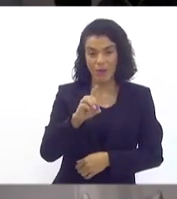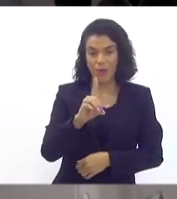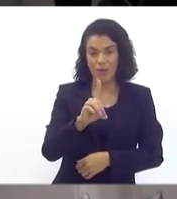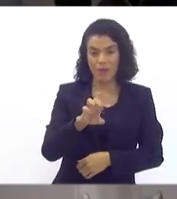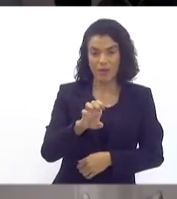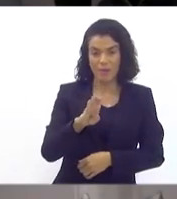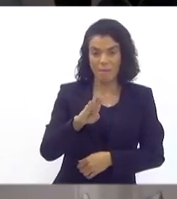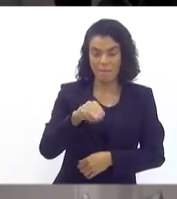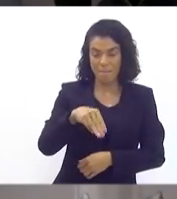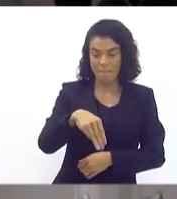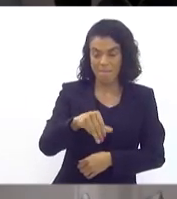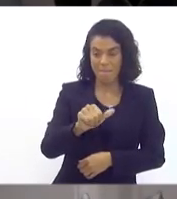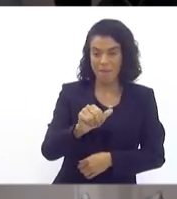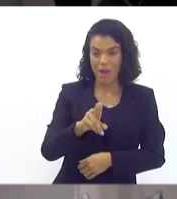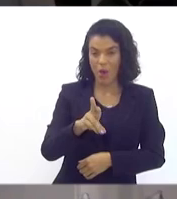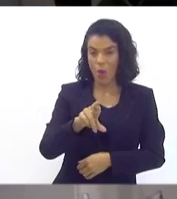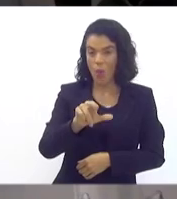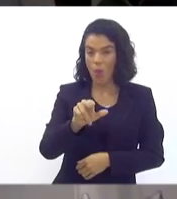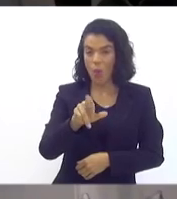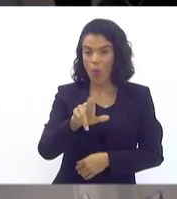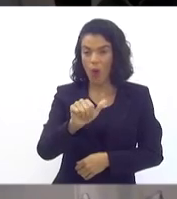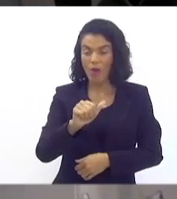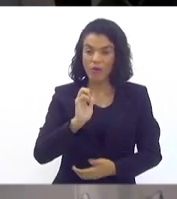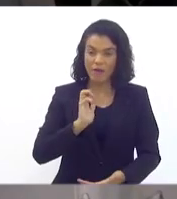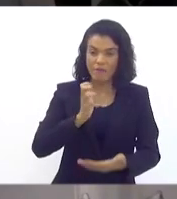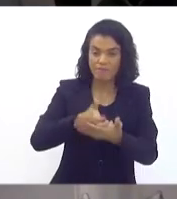e quando ela foi privatizada